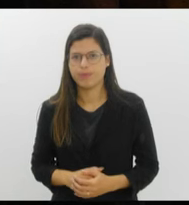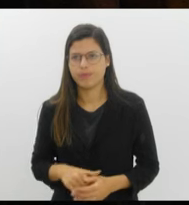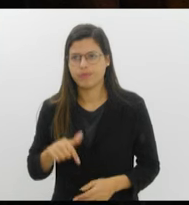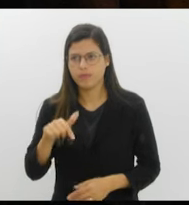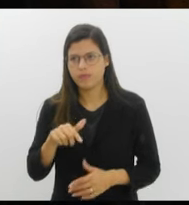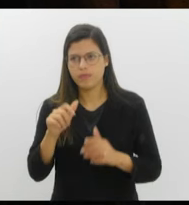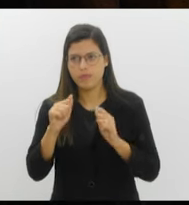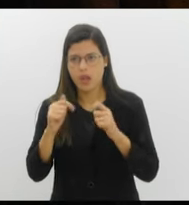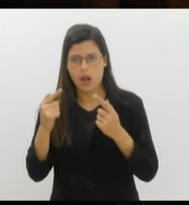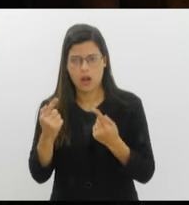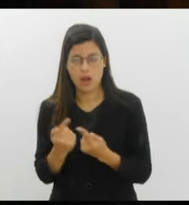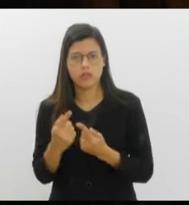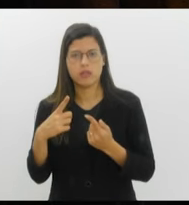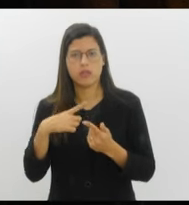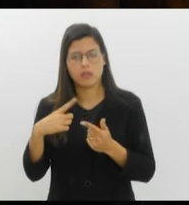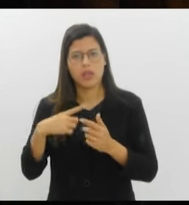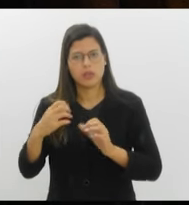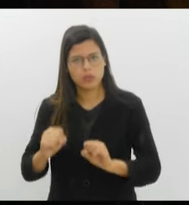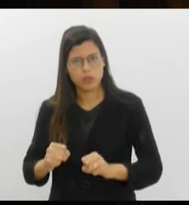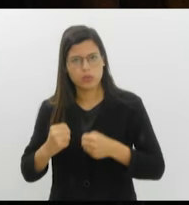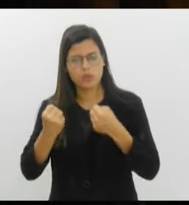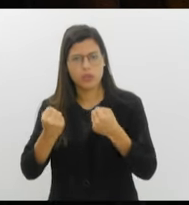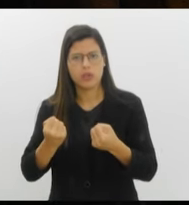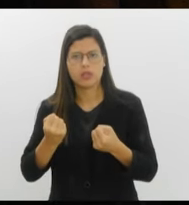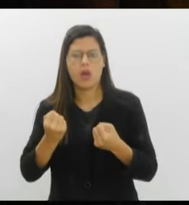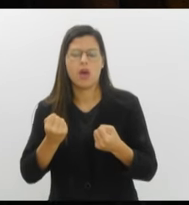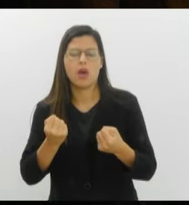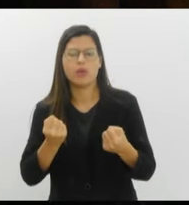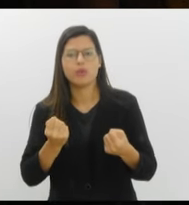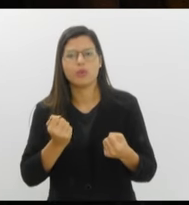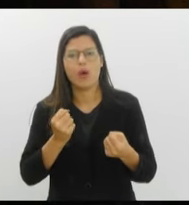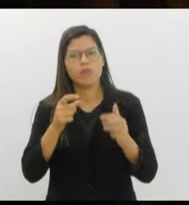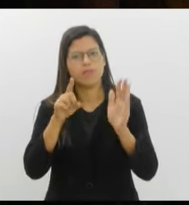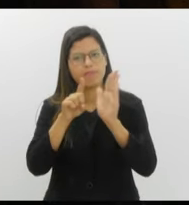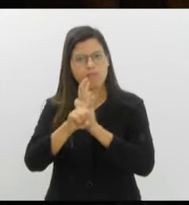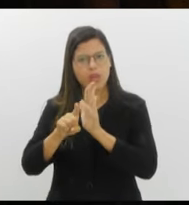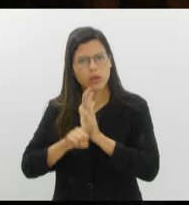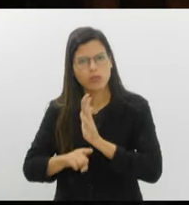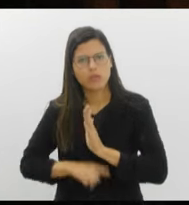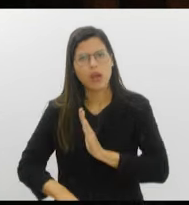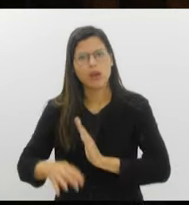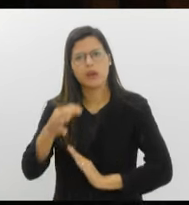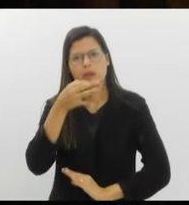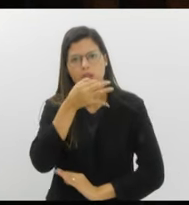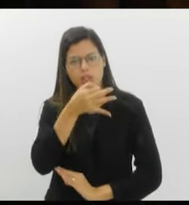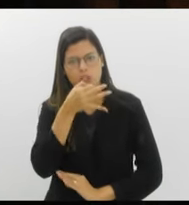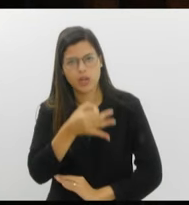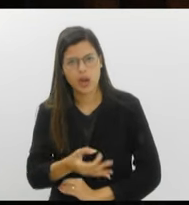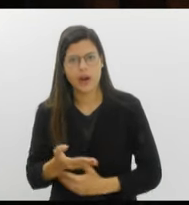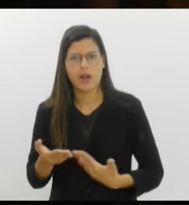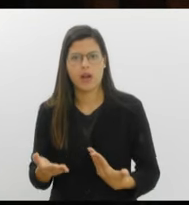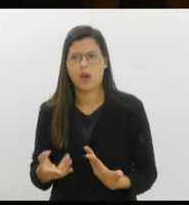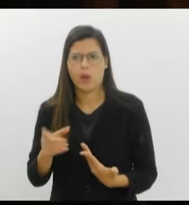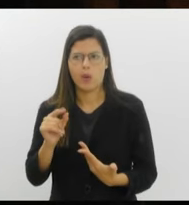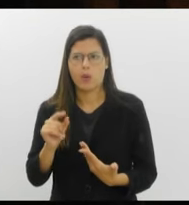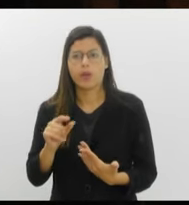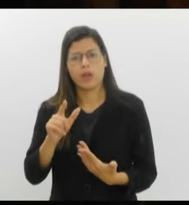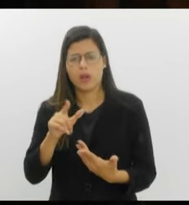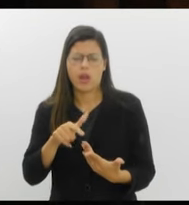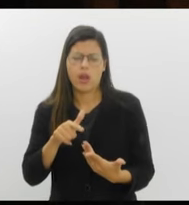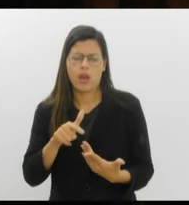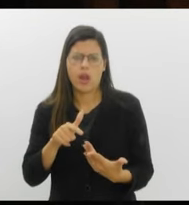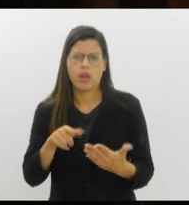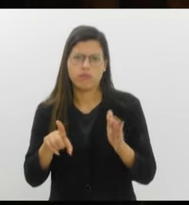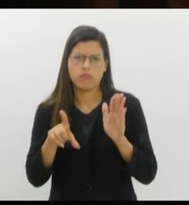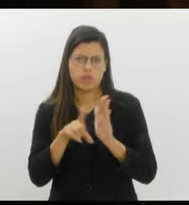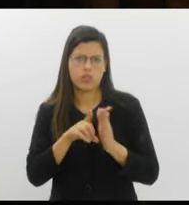né, tem se dedicado a questionar, a criticar o que é legítimo da democracia,